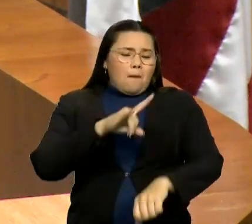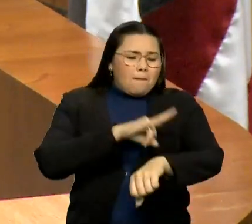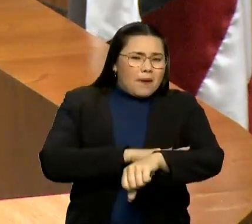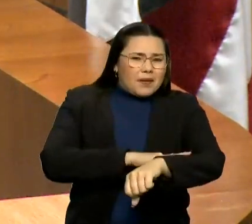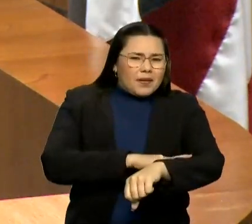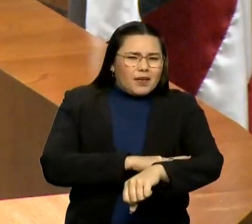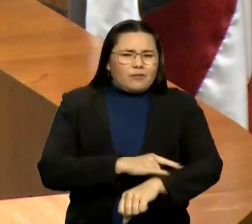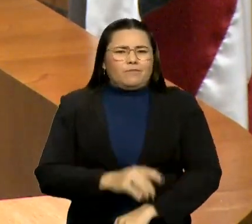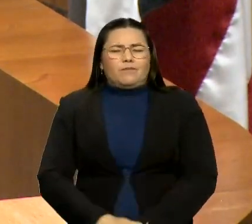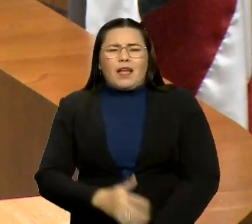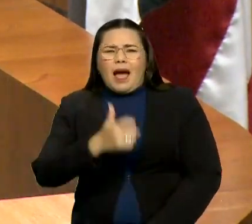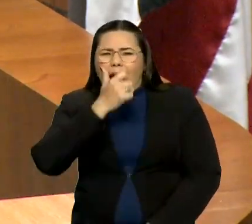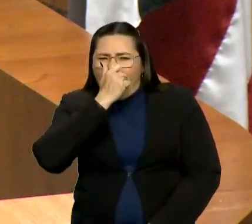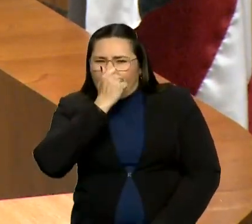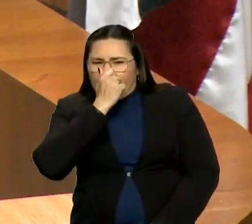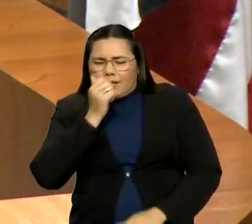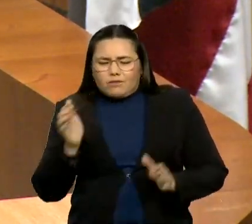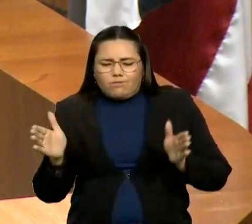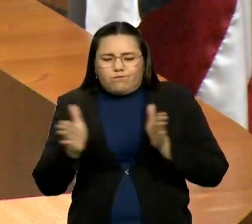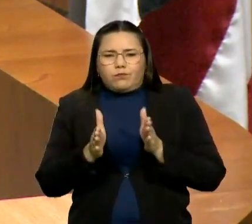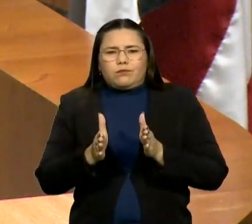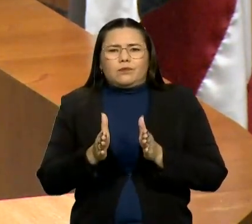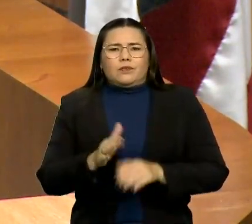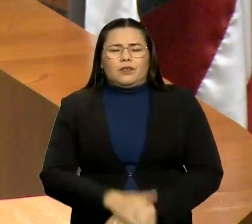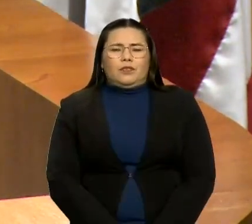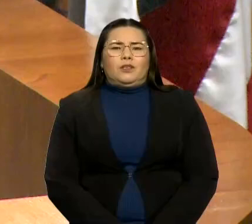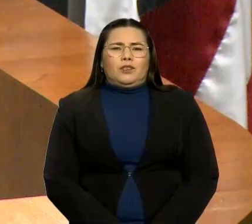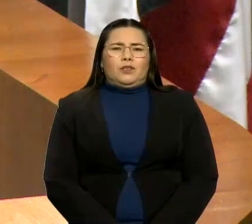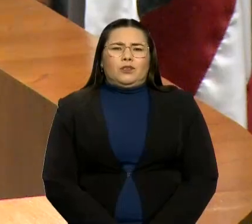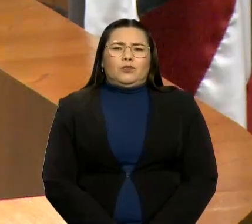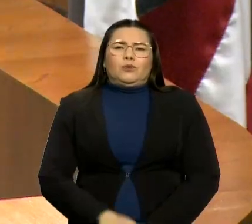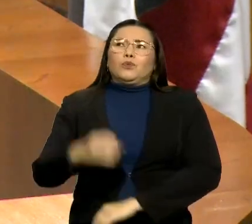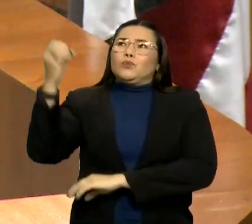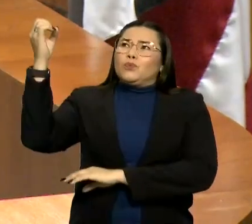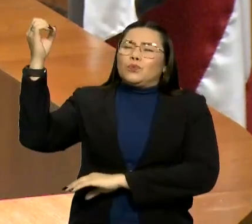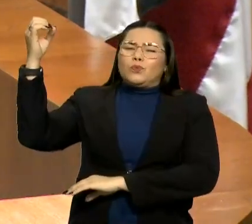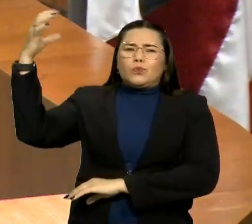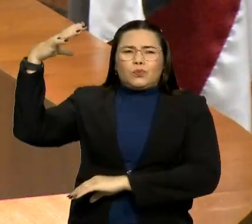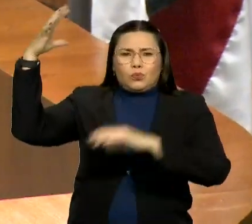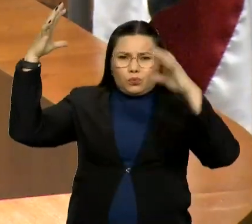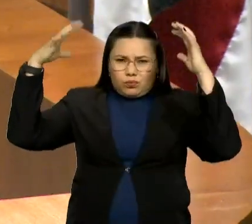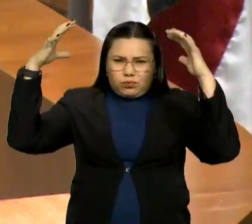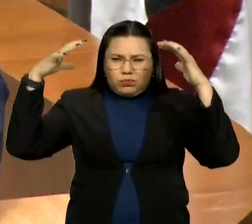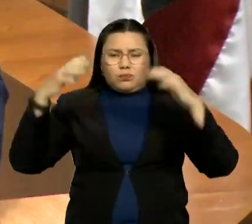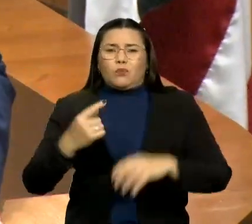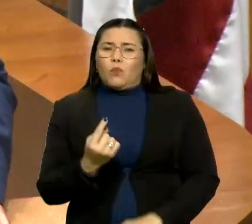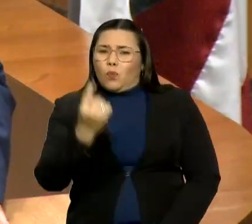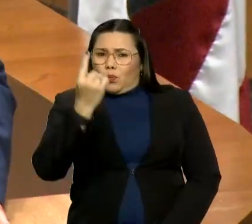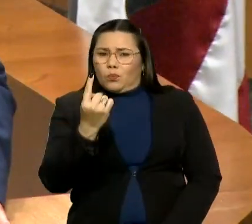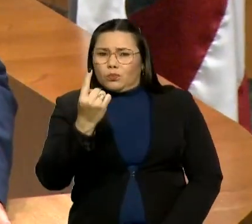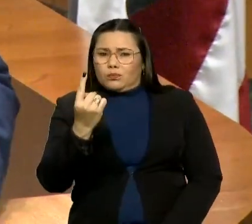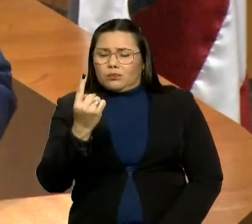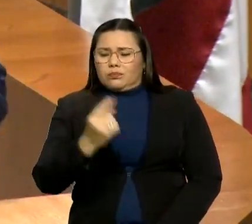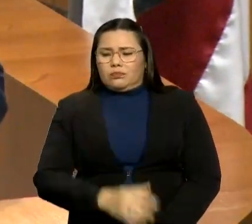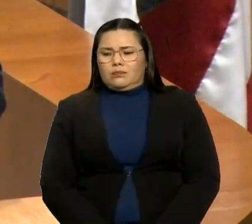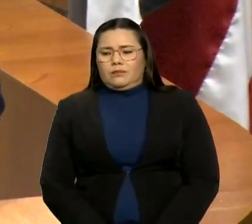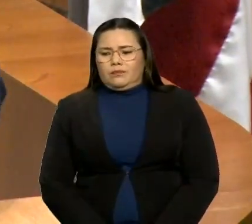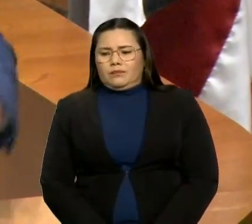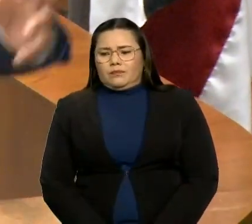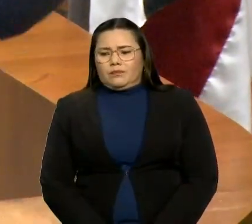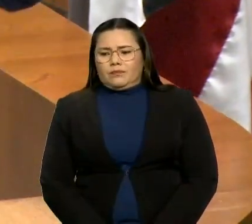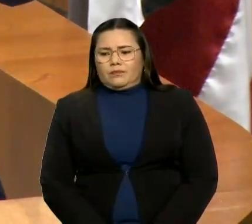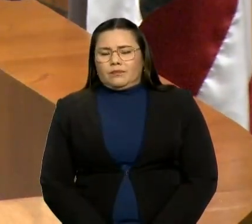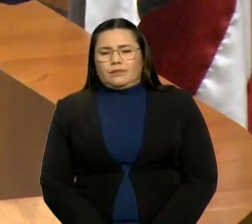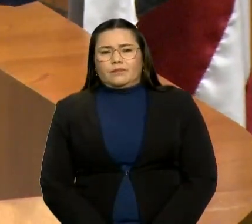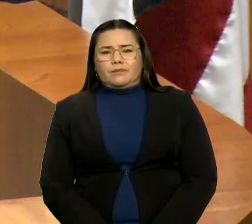único chuveiro masculino, um único banheiro feminino com chuveiro. Na escola principal não tem chuveiro. E aí como